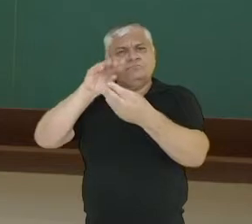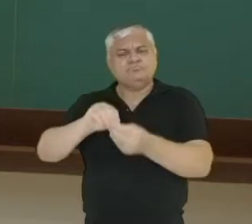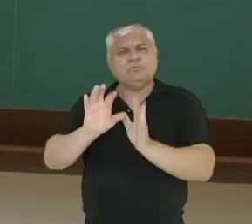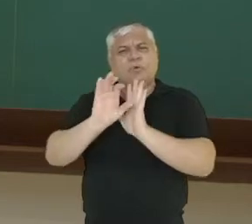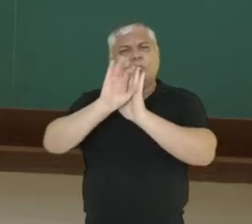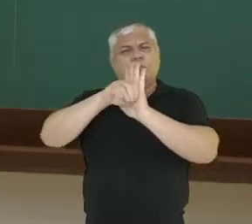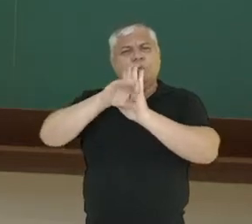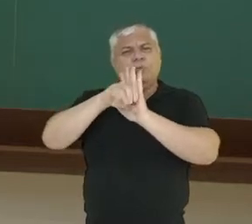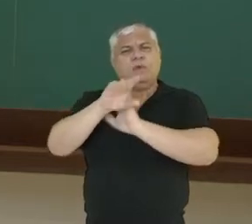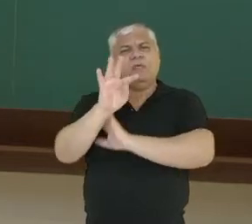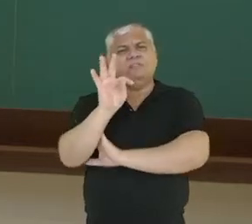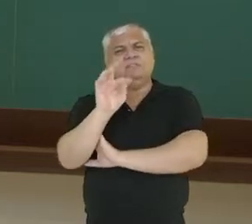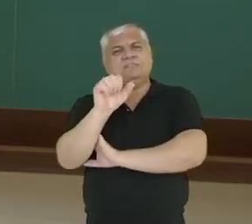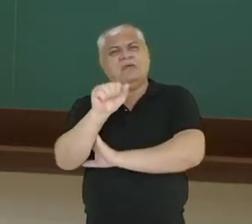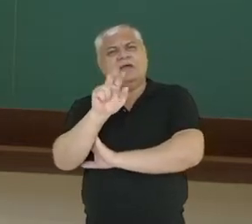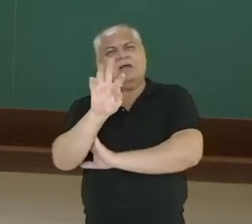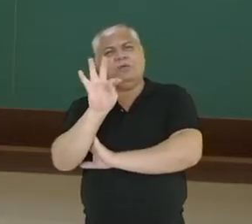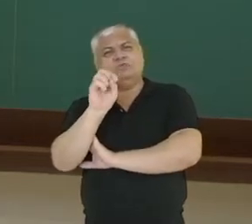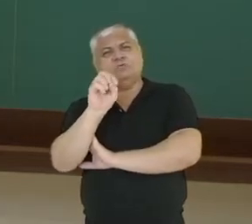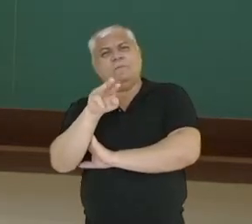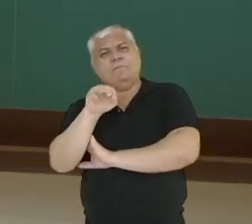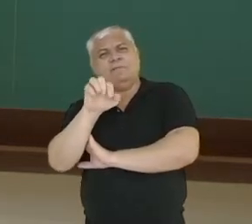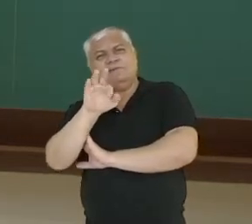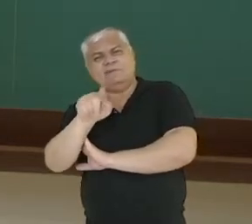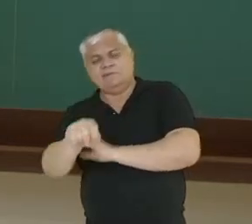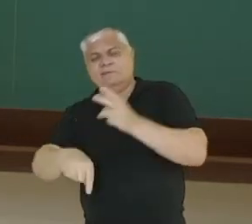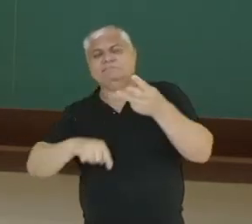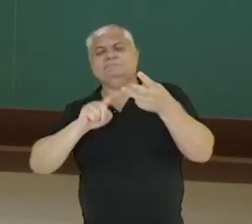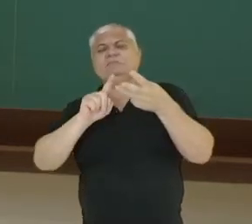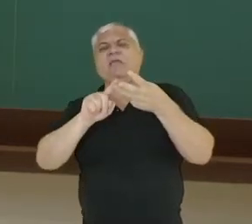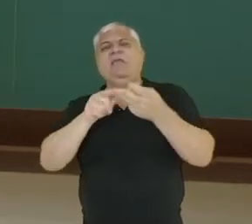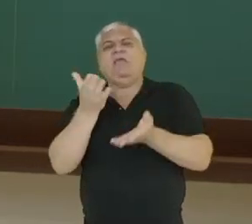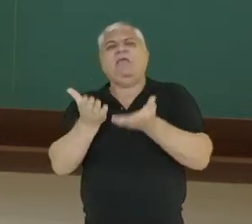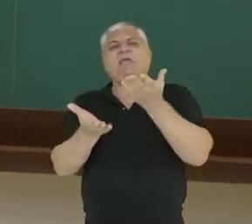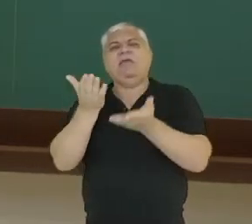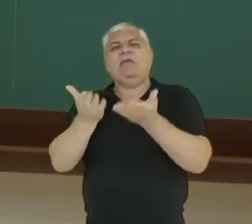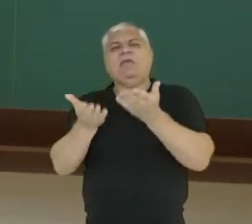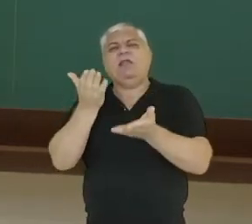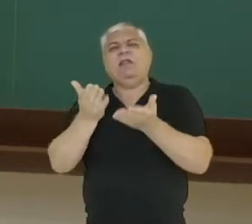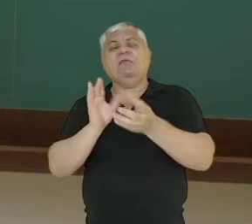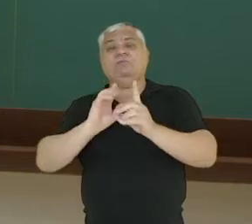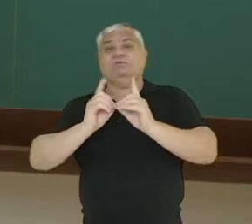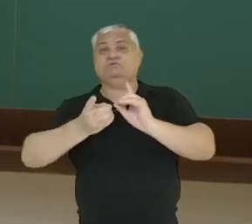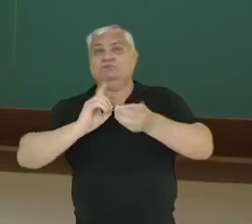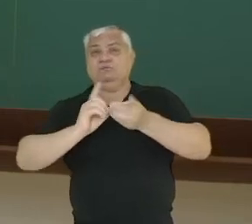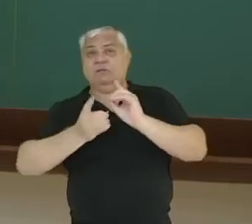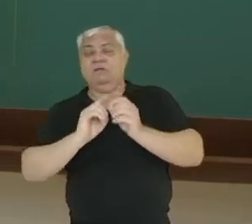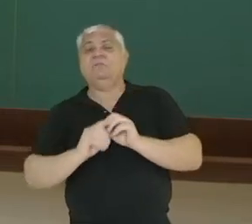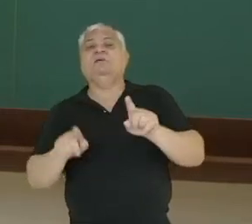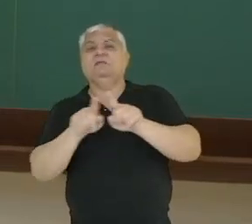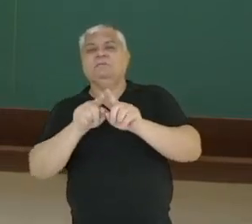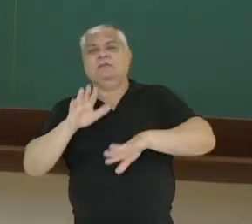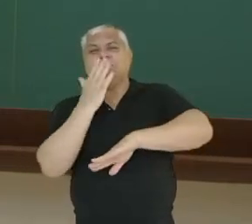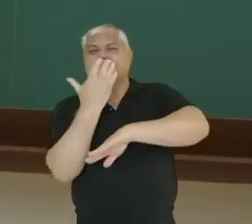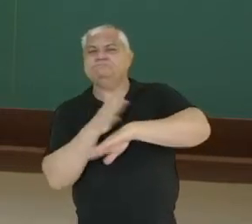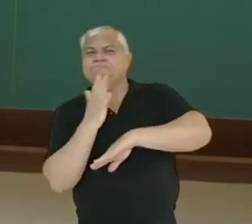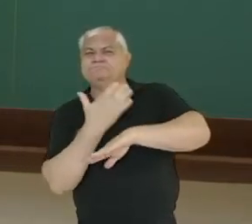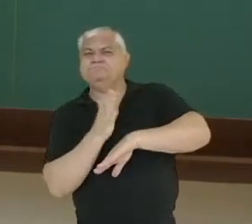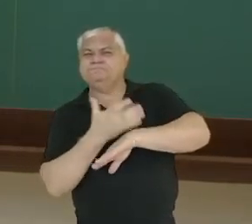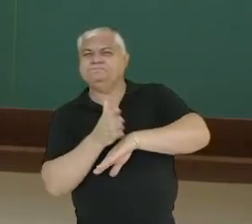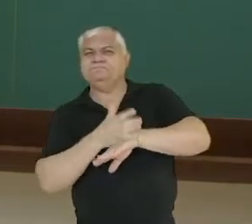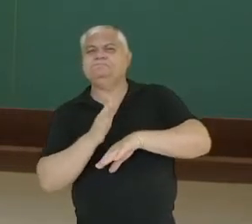de tautomeria, compreender o conceito de equilíbrio dinâmico e, claro, praticar. Nós